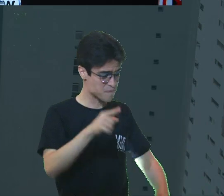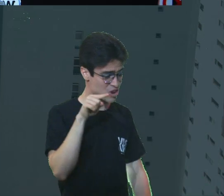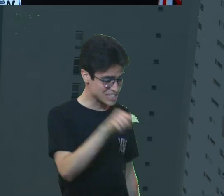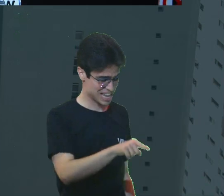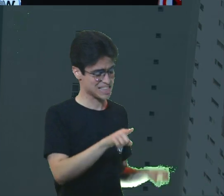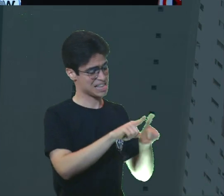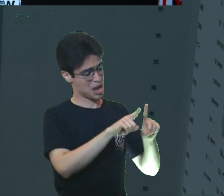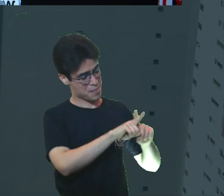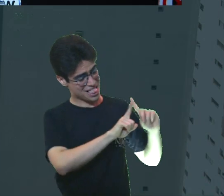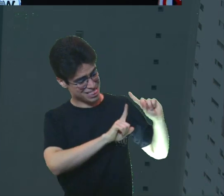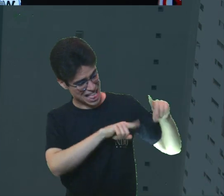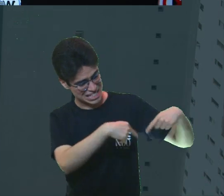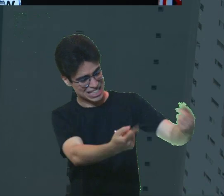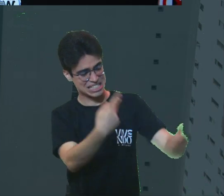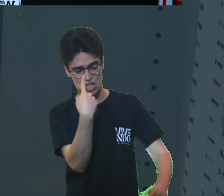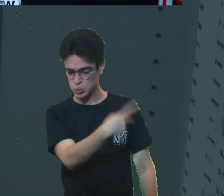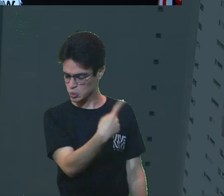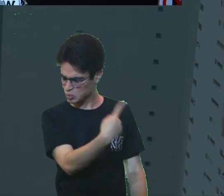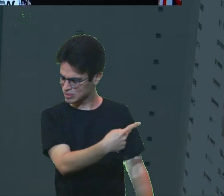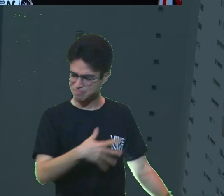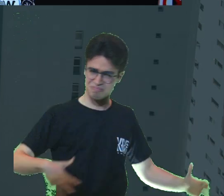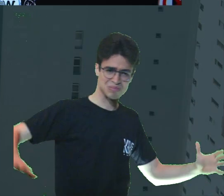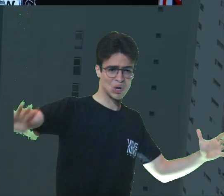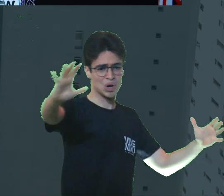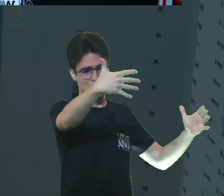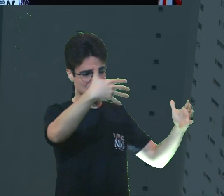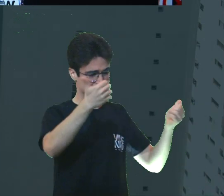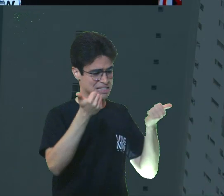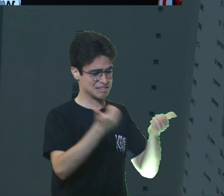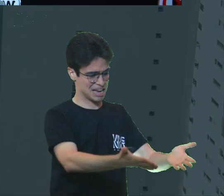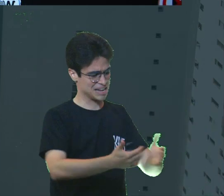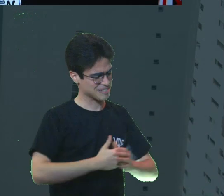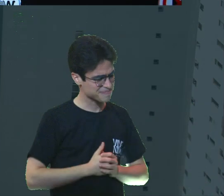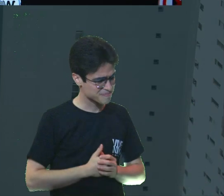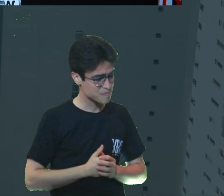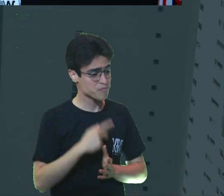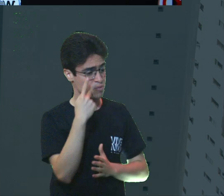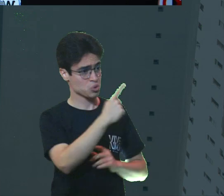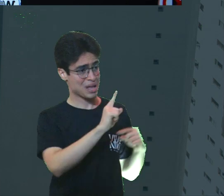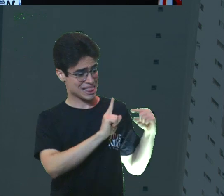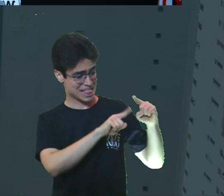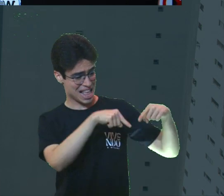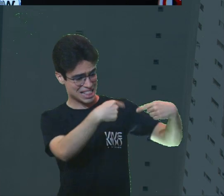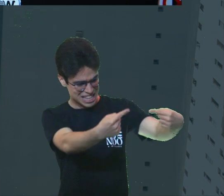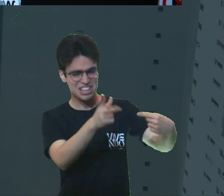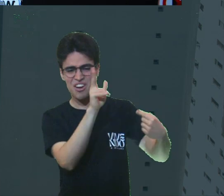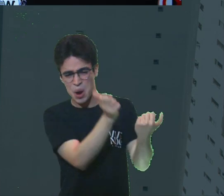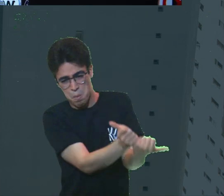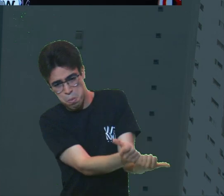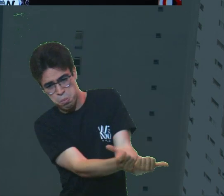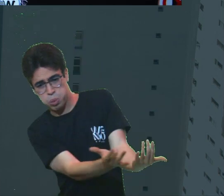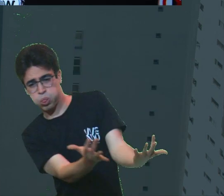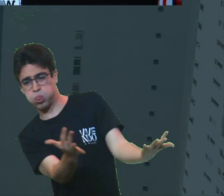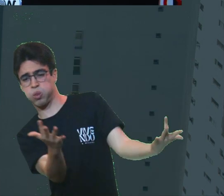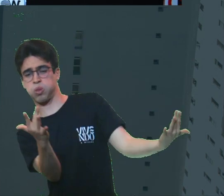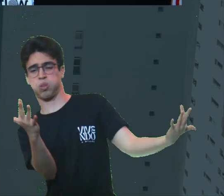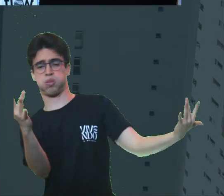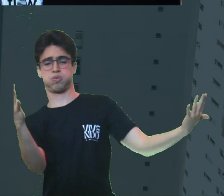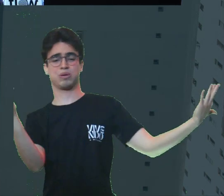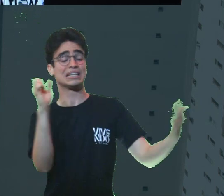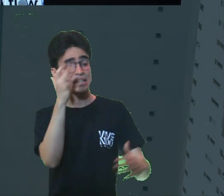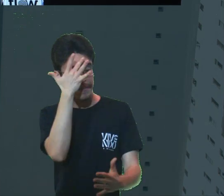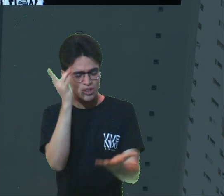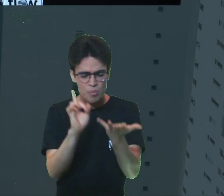tua descendência para sempre. Farei a tua descendência como o pó da terra, de maneira que se alguém